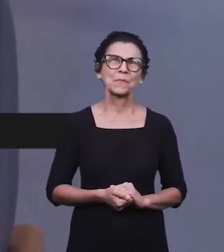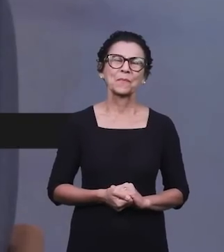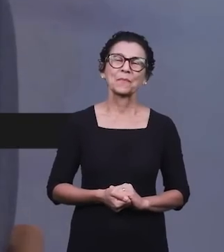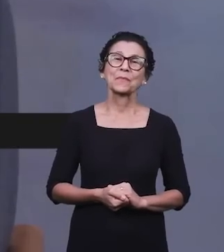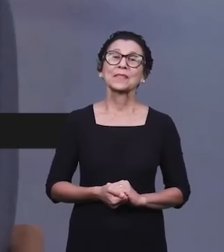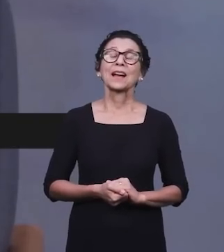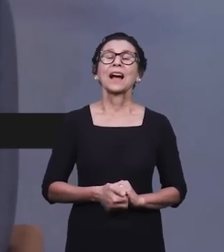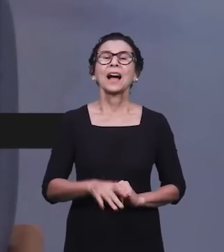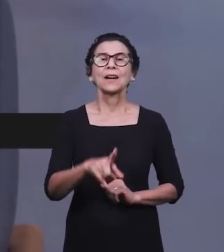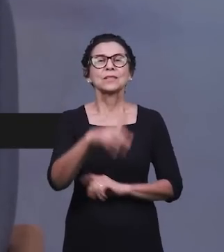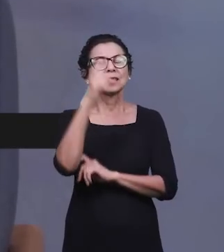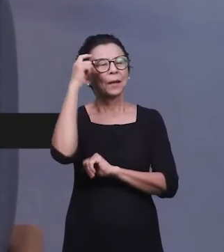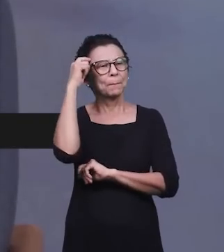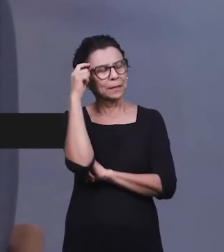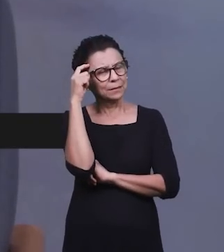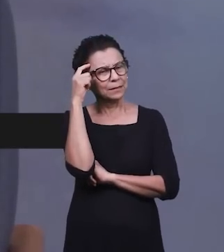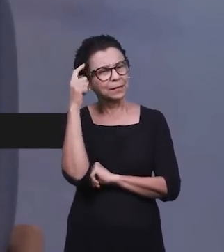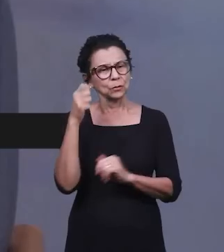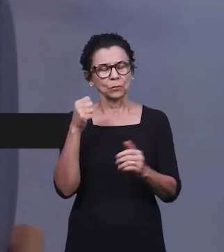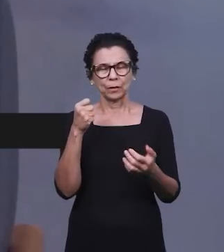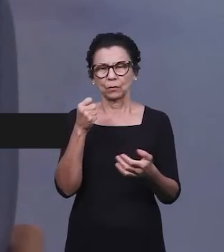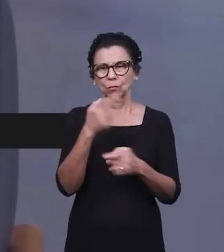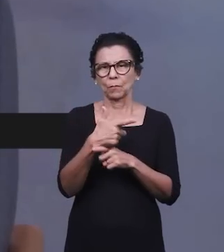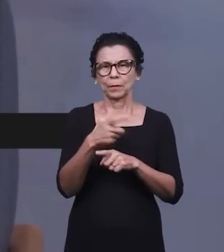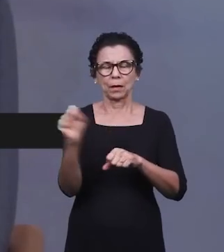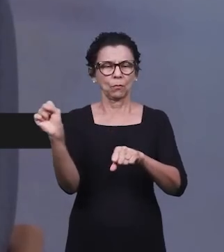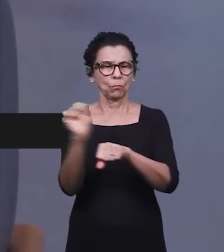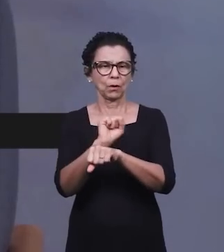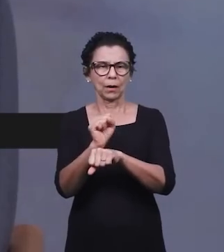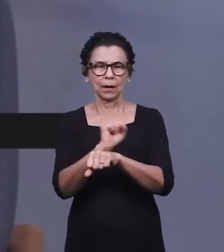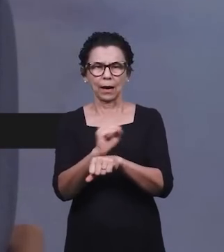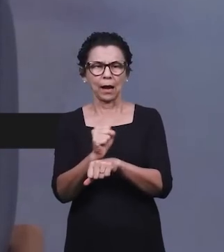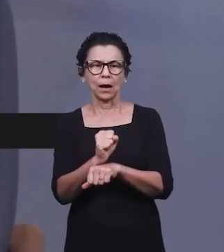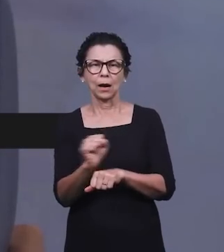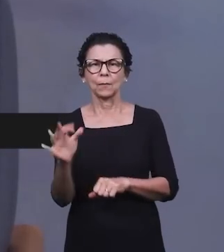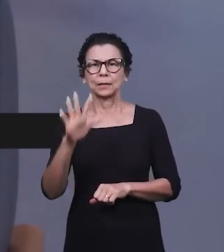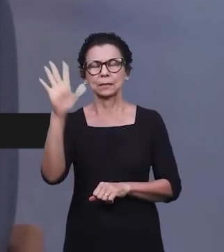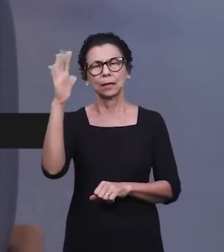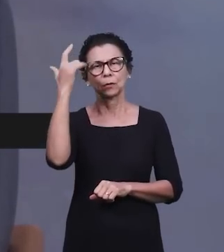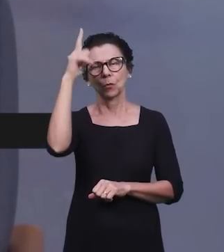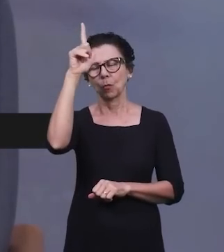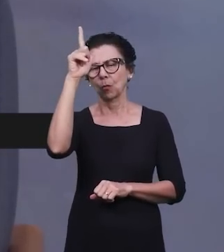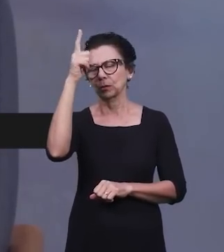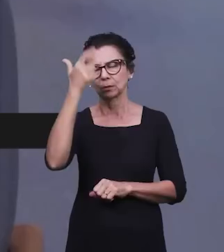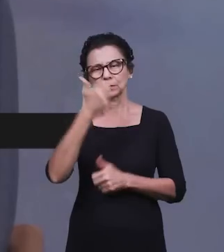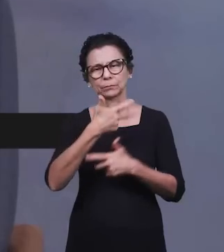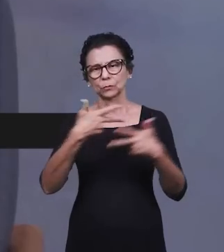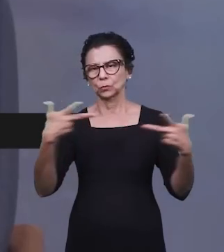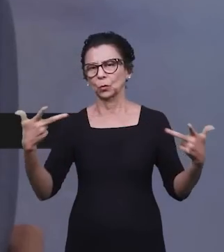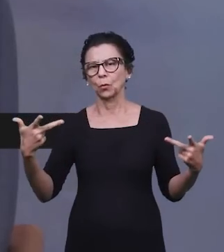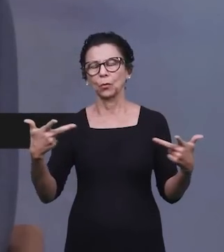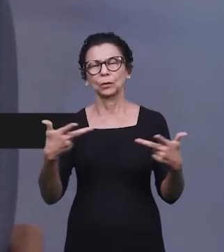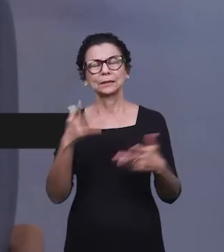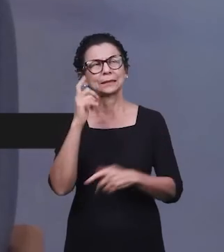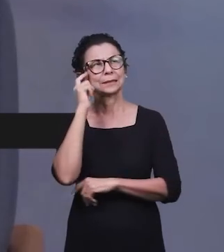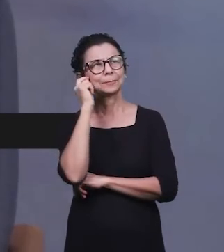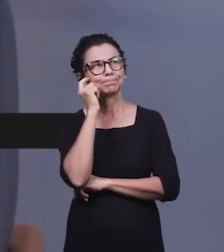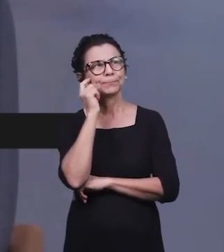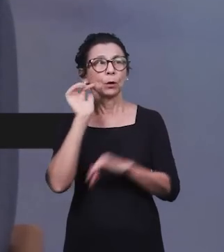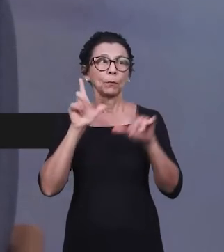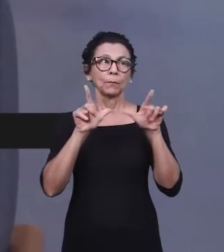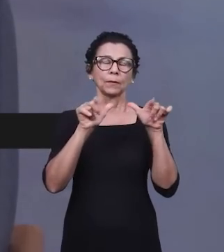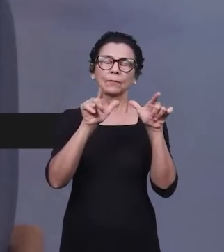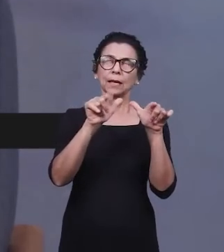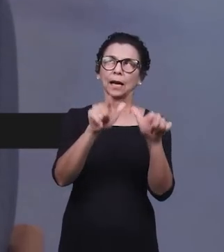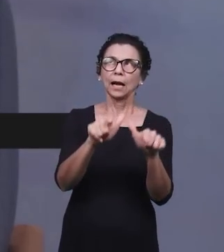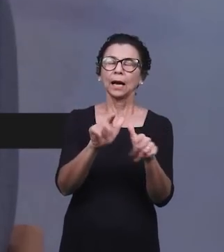antes de realizar, né? Seja um carro ou outro bem maior, de valor agregado maior. O interessante é que você pense uma viagem também. O interessante